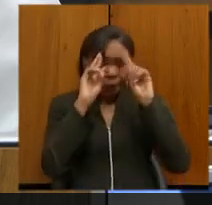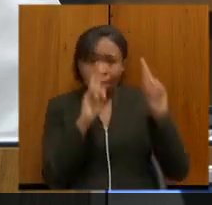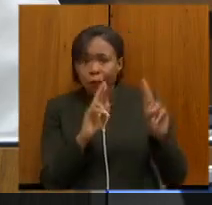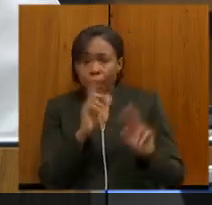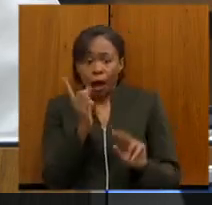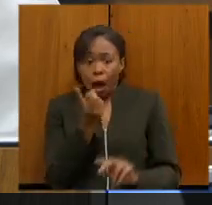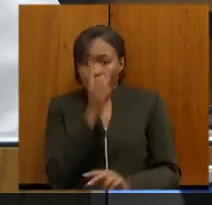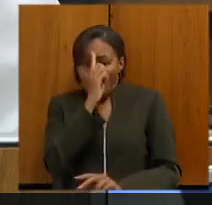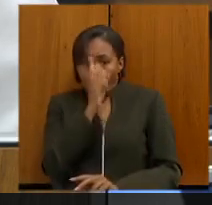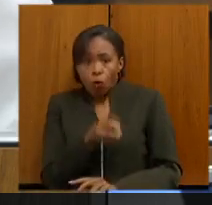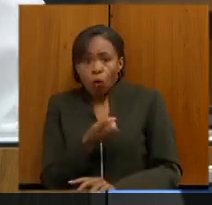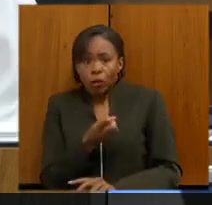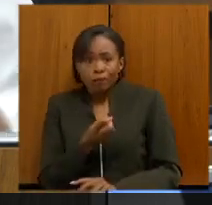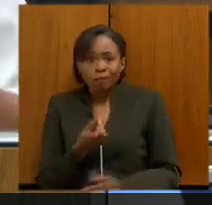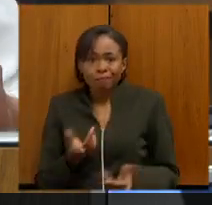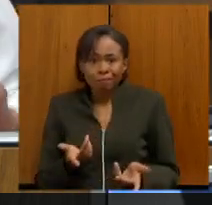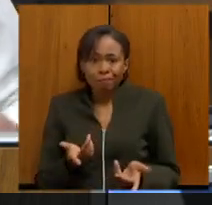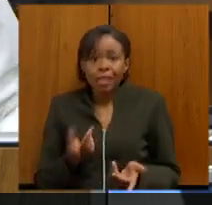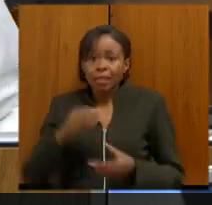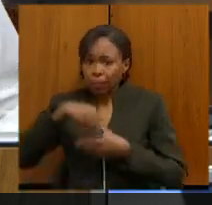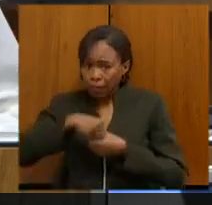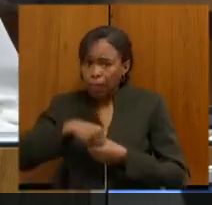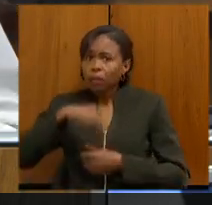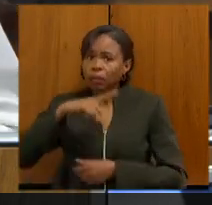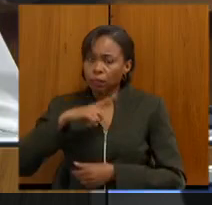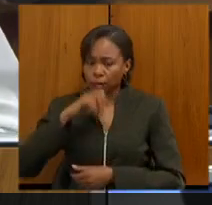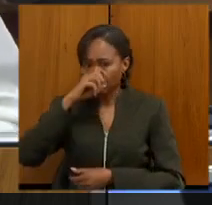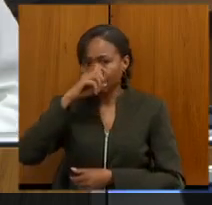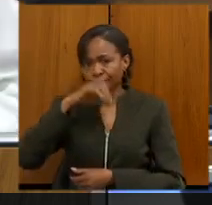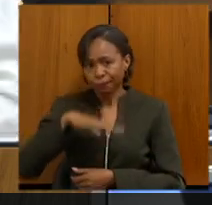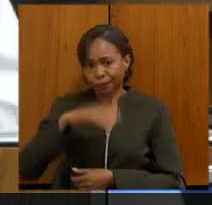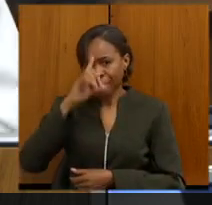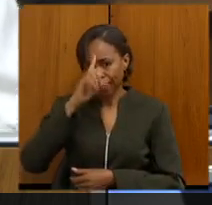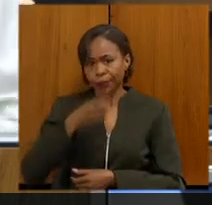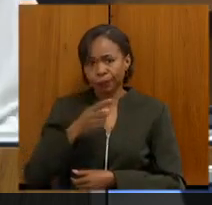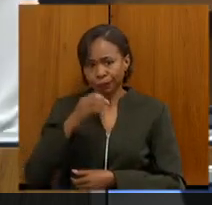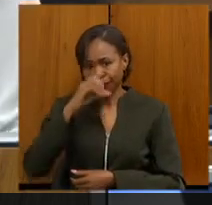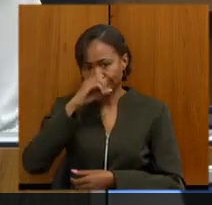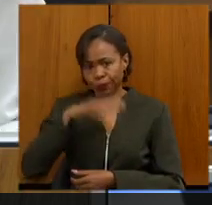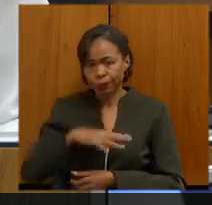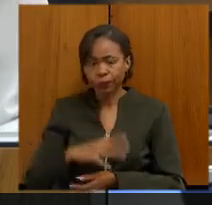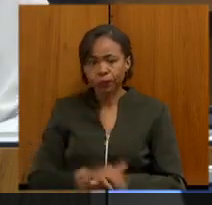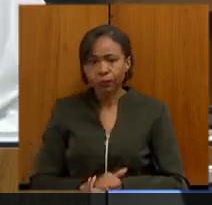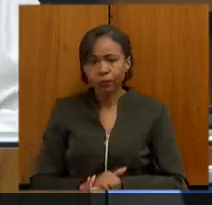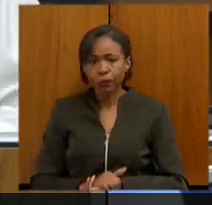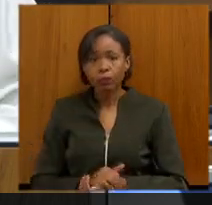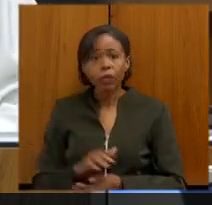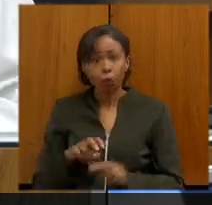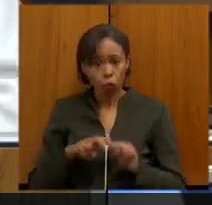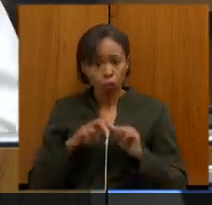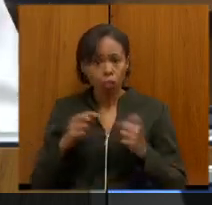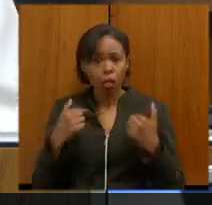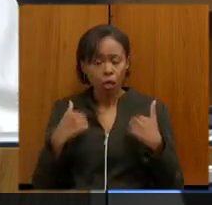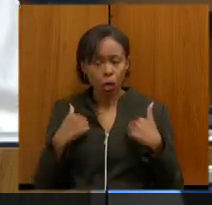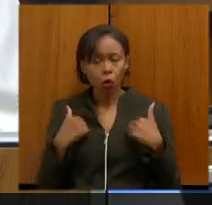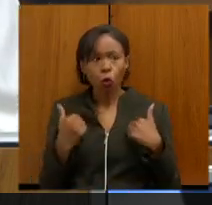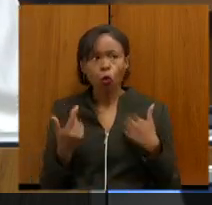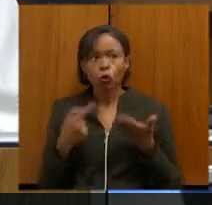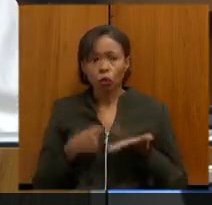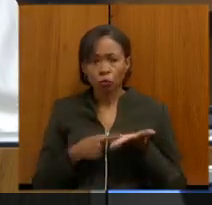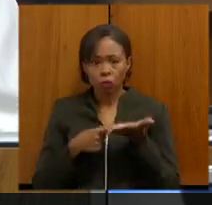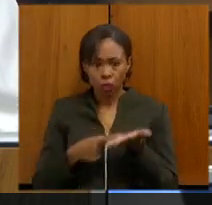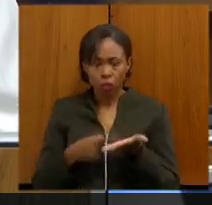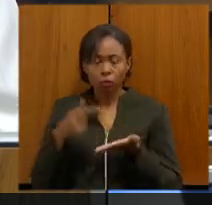embute a violência em si mesmo no por isso quando eu fui convidado para ser secretário